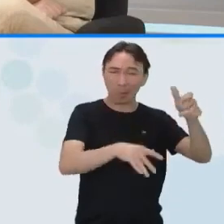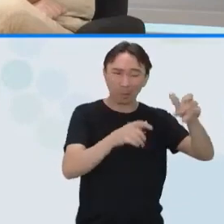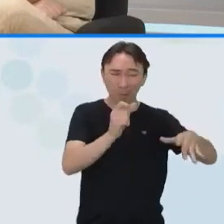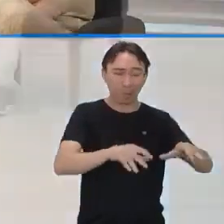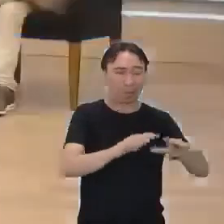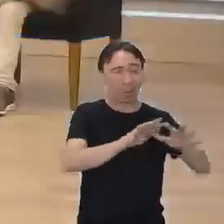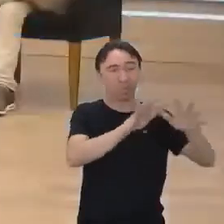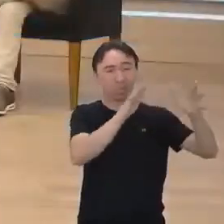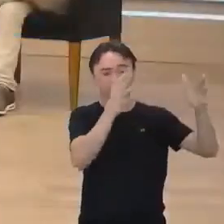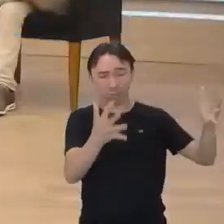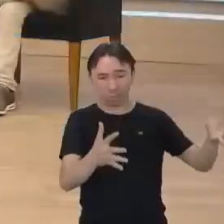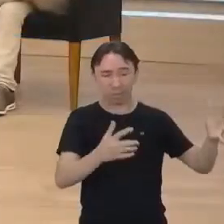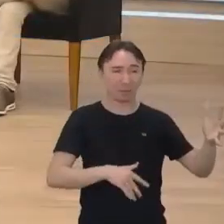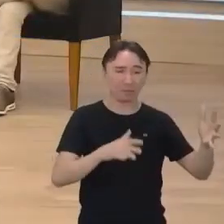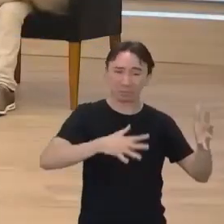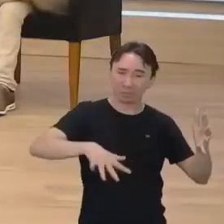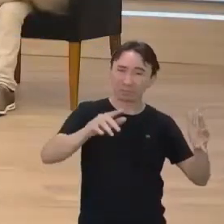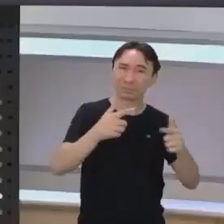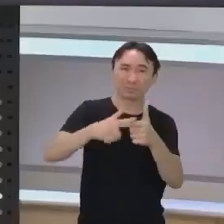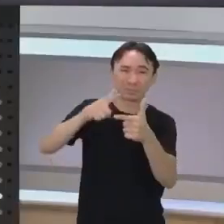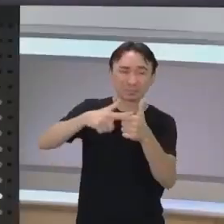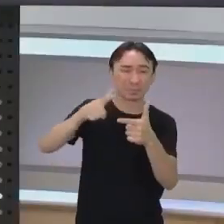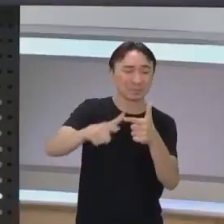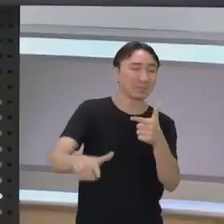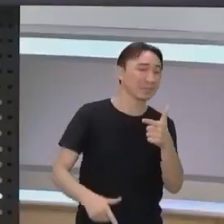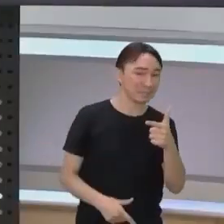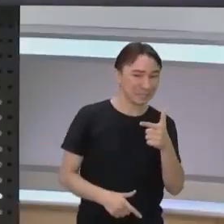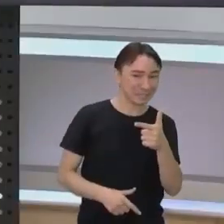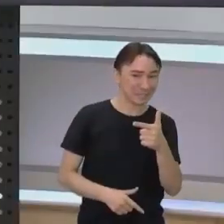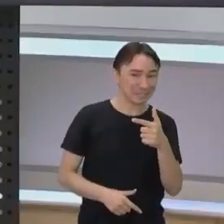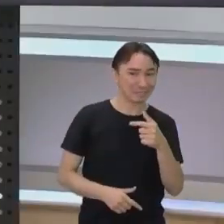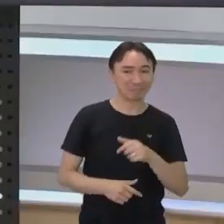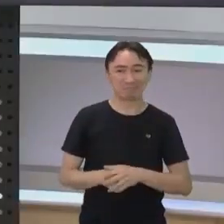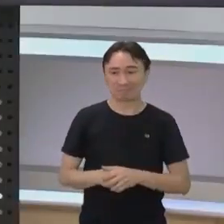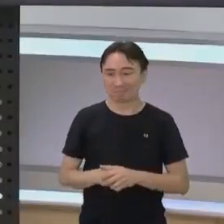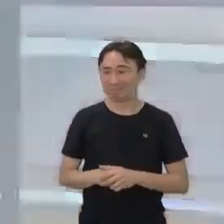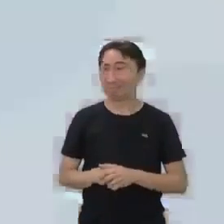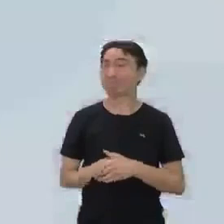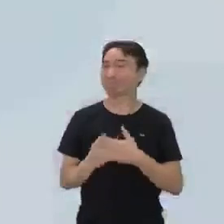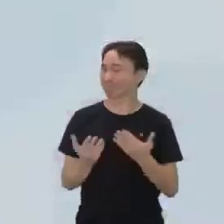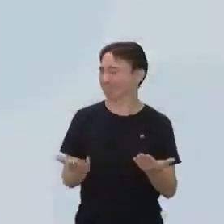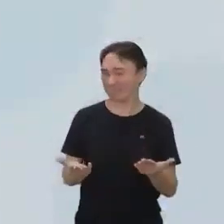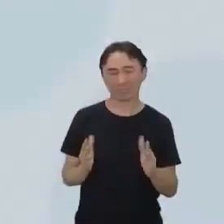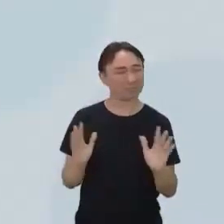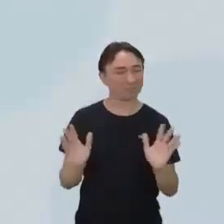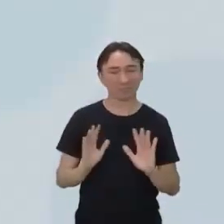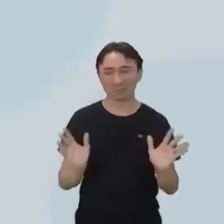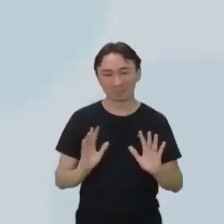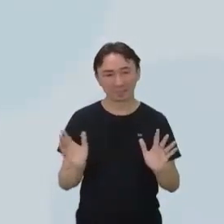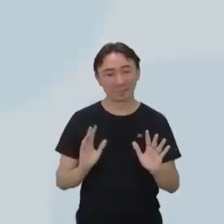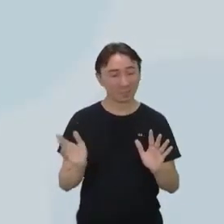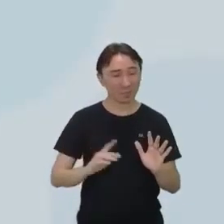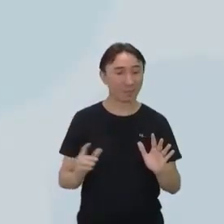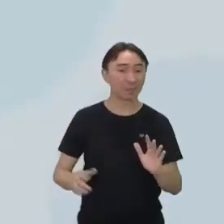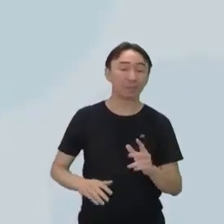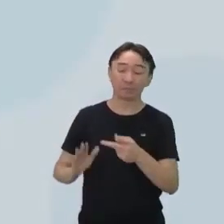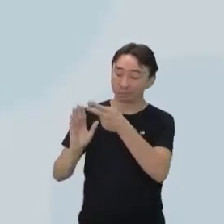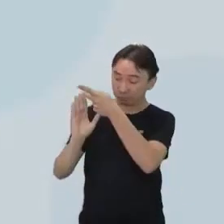a correta, né, professor? Exatamente, né? Os projetos de construção, eles justamente